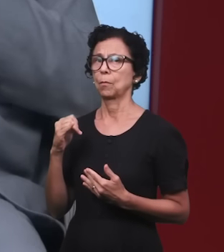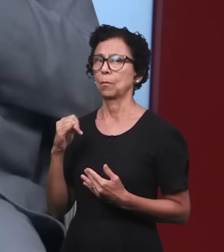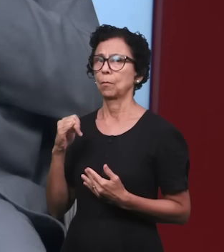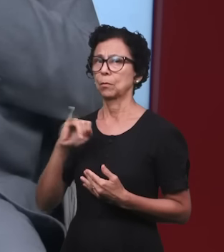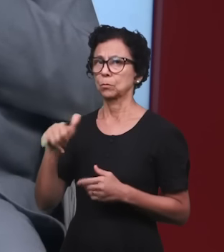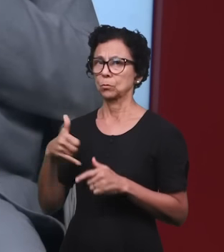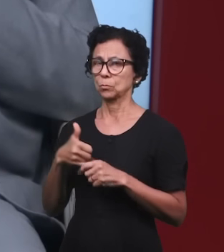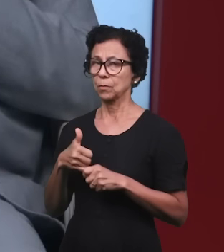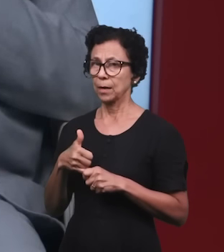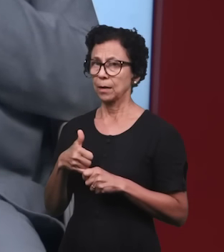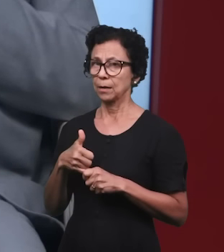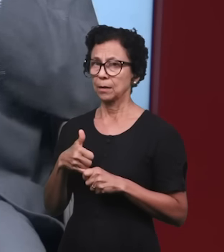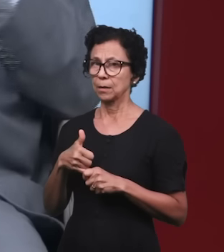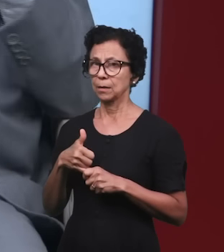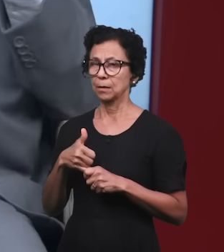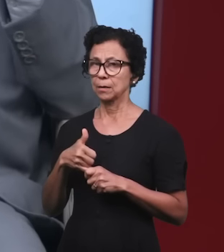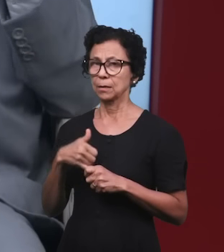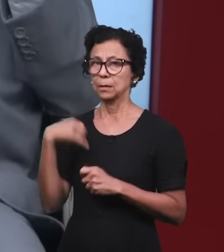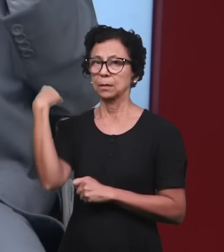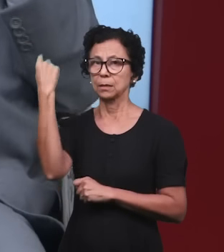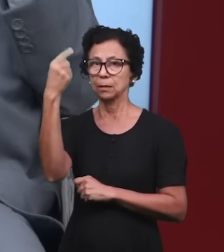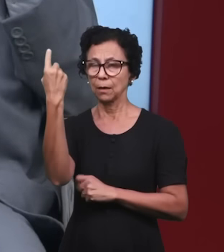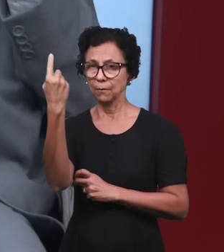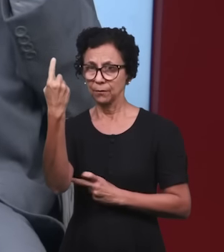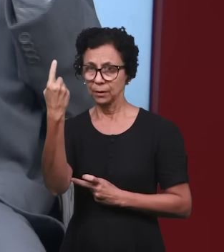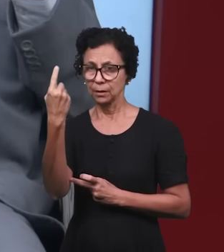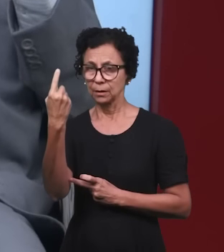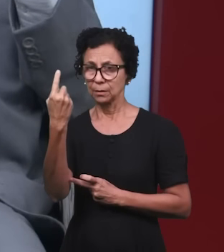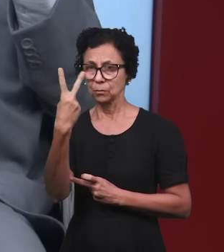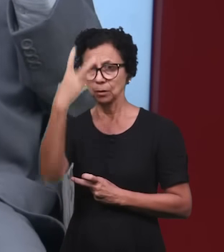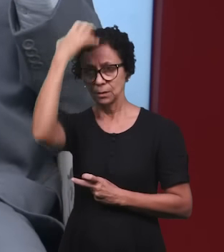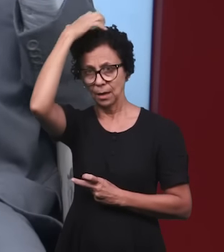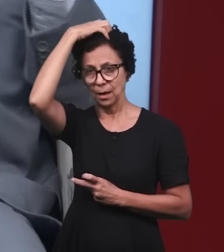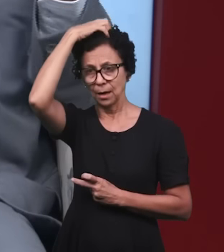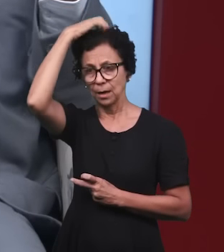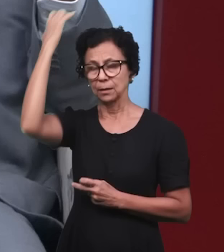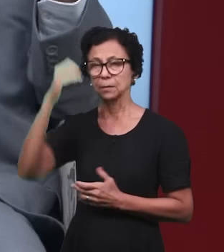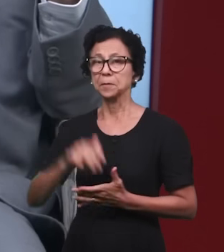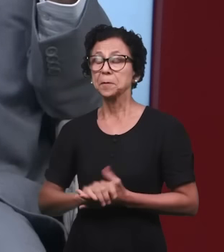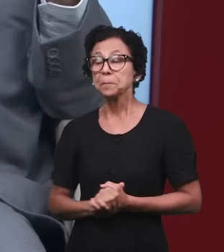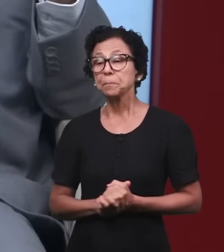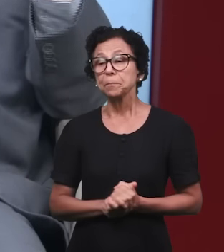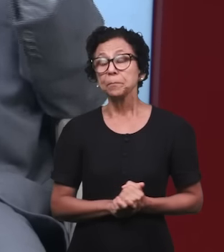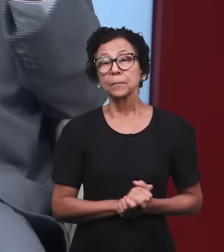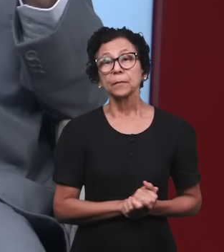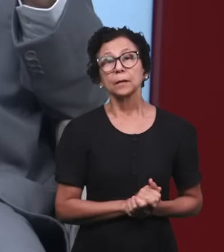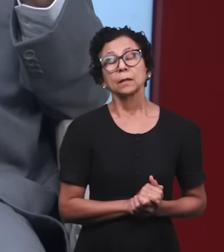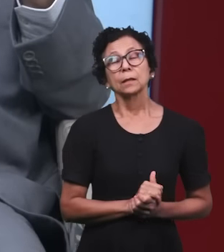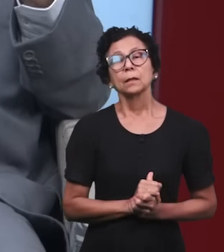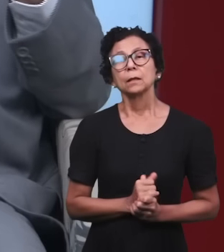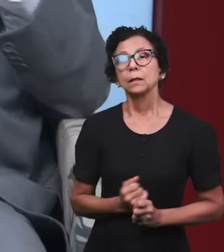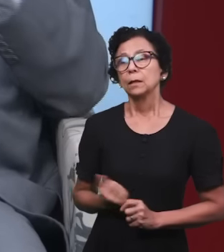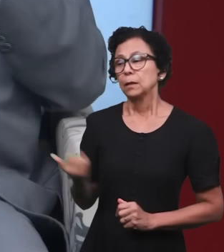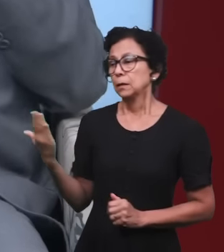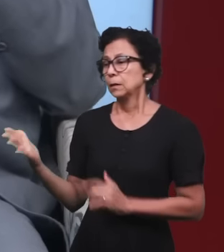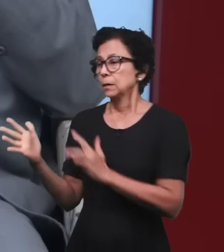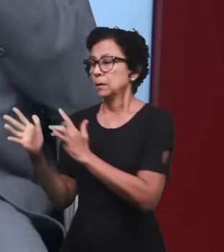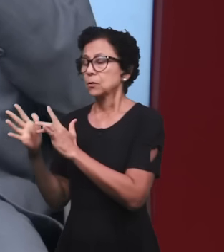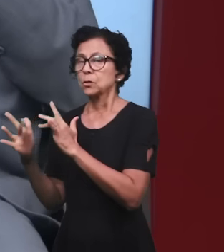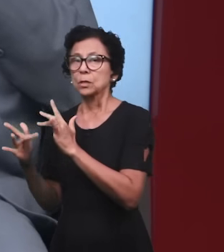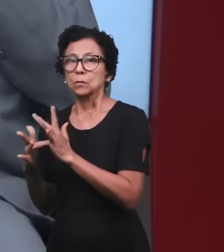notável. O Messias que se revelou à Igreja, na pessoa do Senhor Jesus, o Filho de Deus, veio